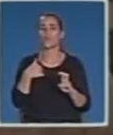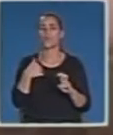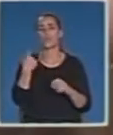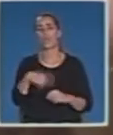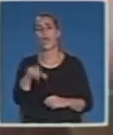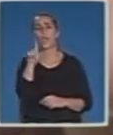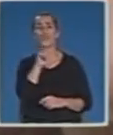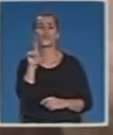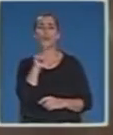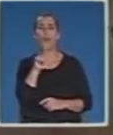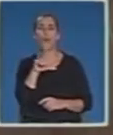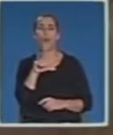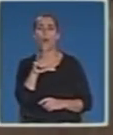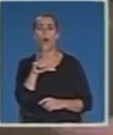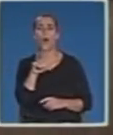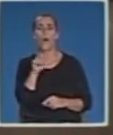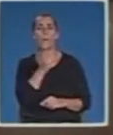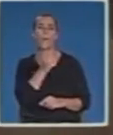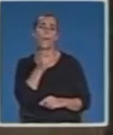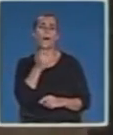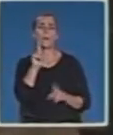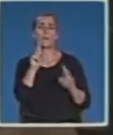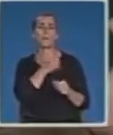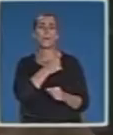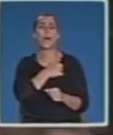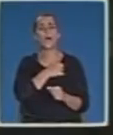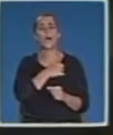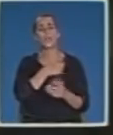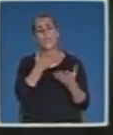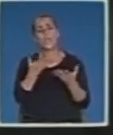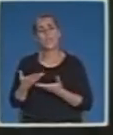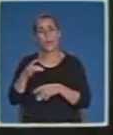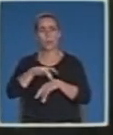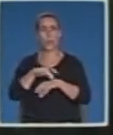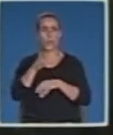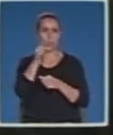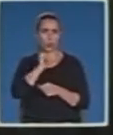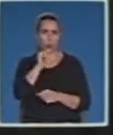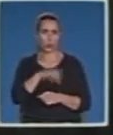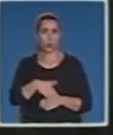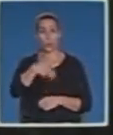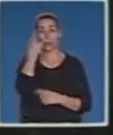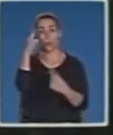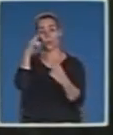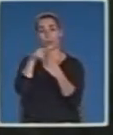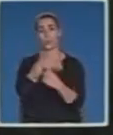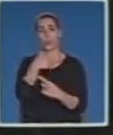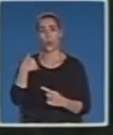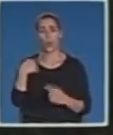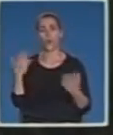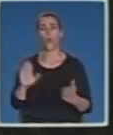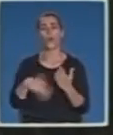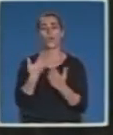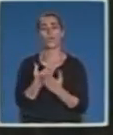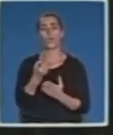Lisboa uma espécie de uma residencial, uma pensão, que receba todos os doentes açorianos. Num dia dedicado à saúde, o candidato PURB pela Ilha de São